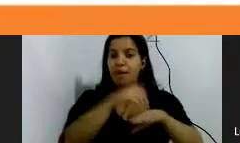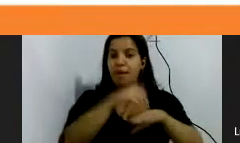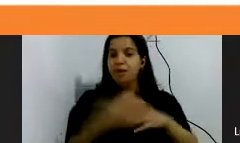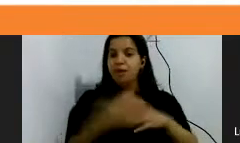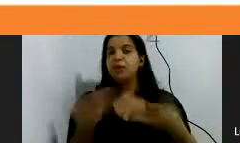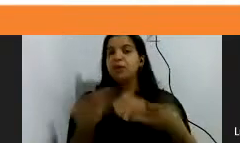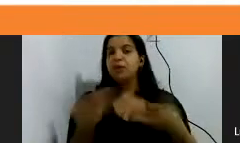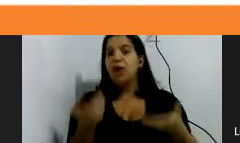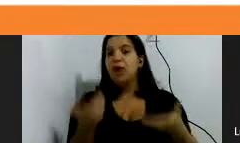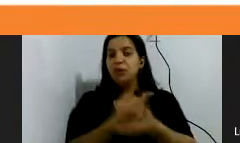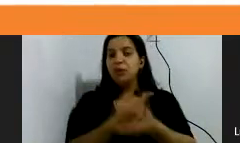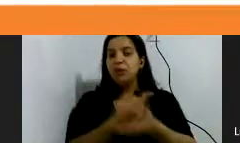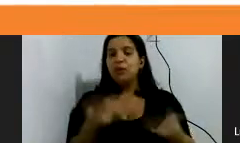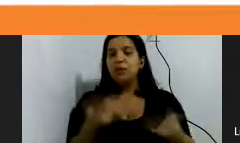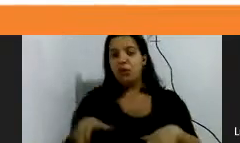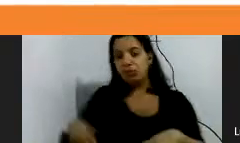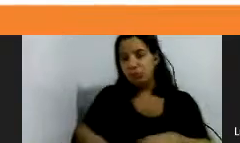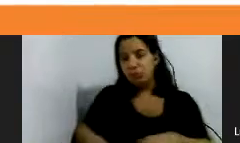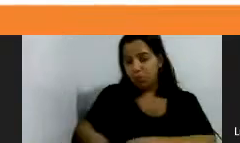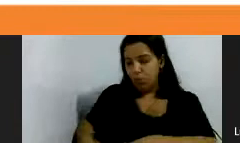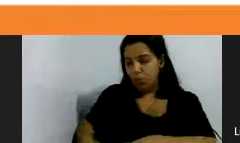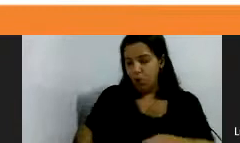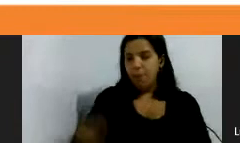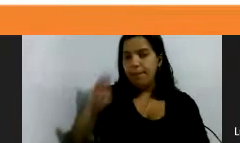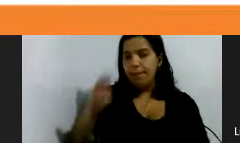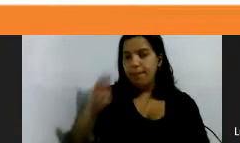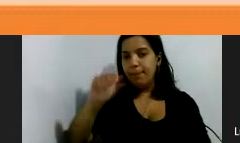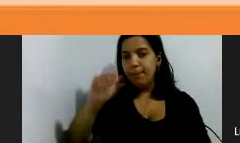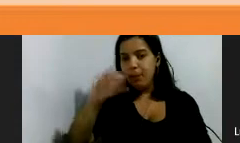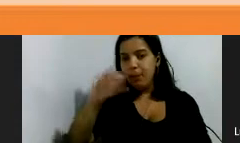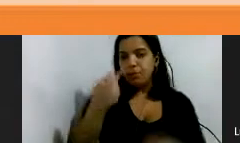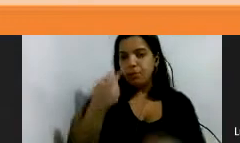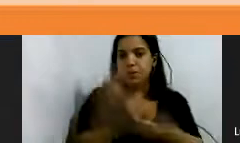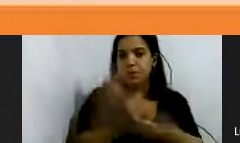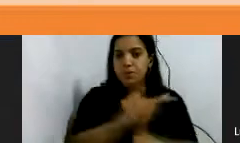que acontece lá no baço, principalmente.